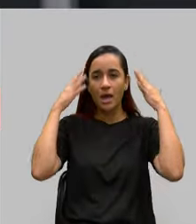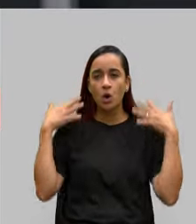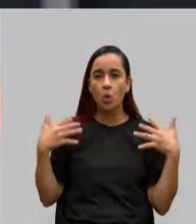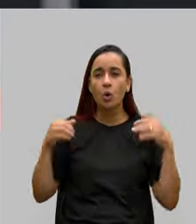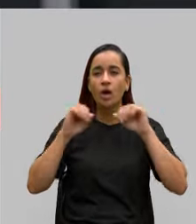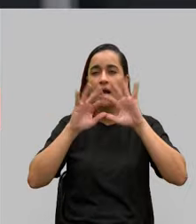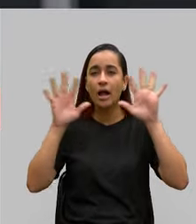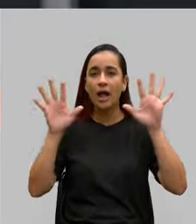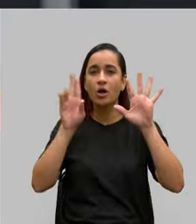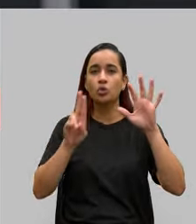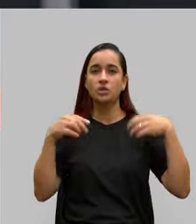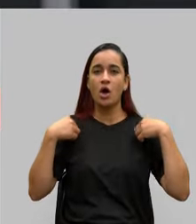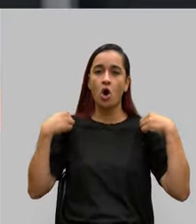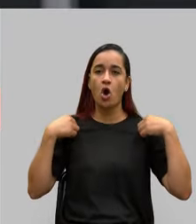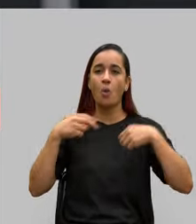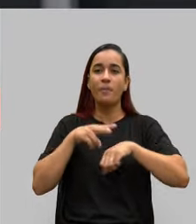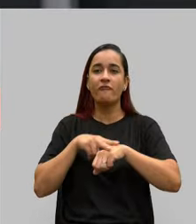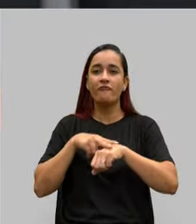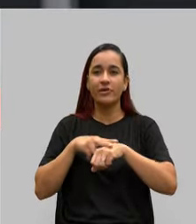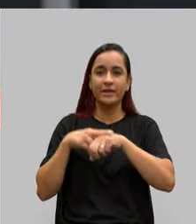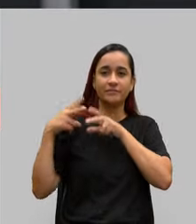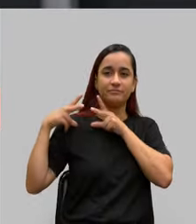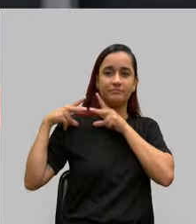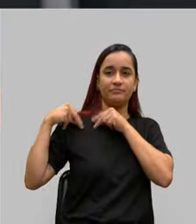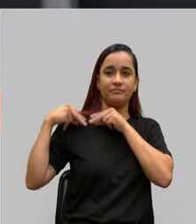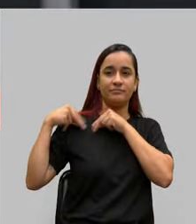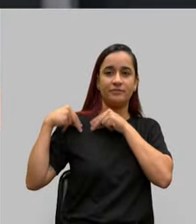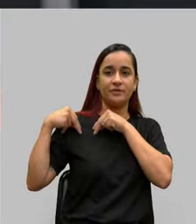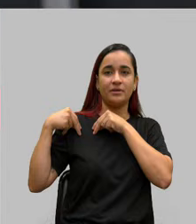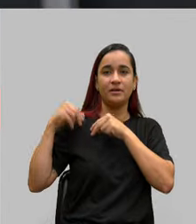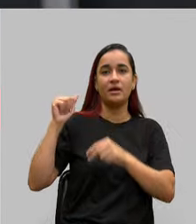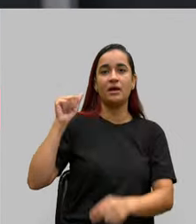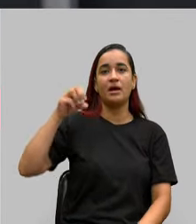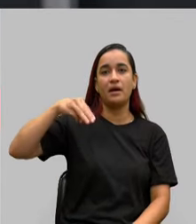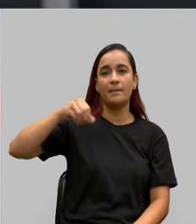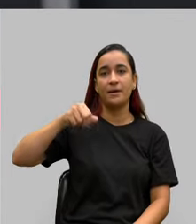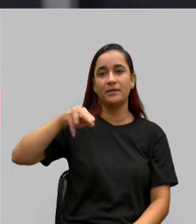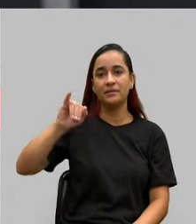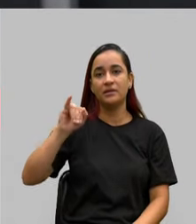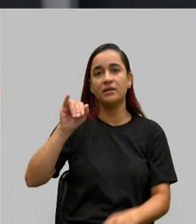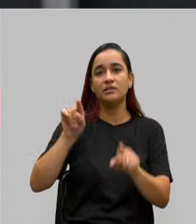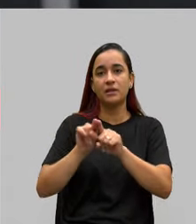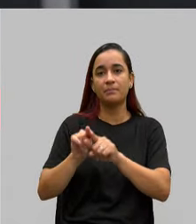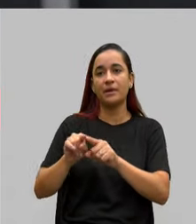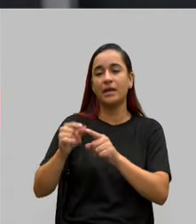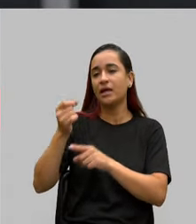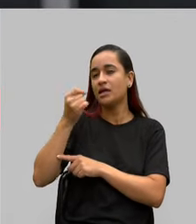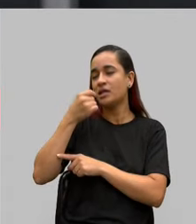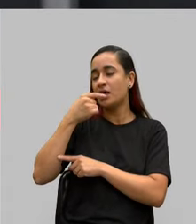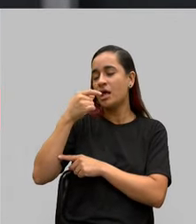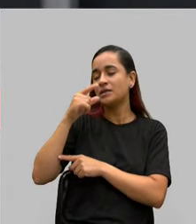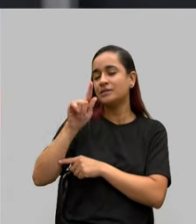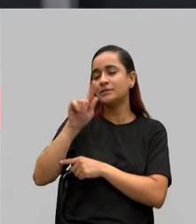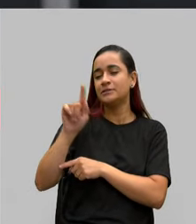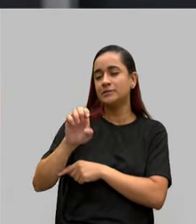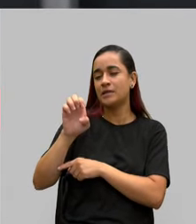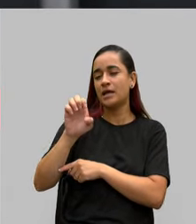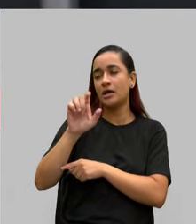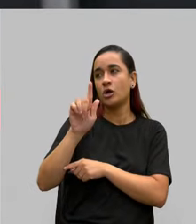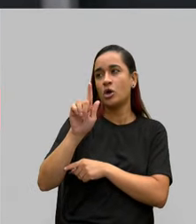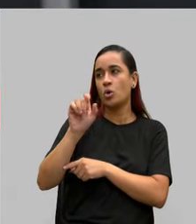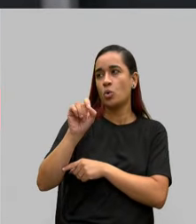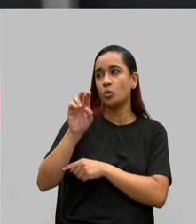verde e tô usando um boto da Amim e do Zé Gotinha que é o nosso mascote do SUS queria cumprimentar a